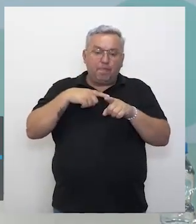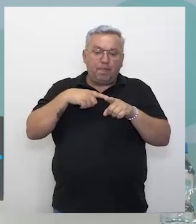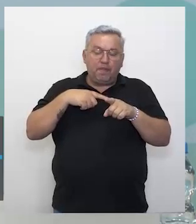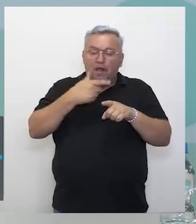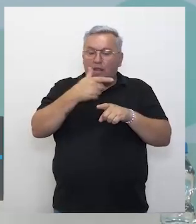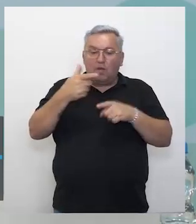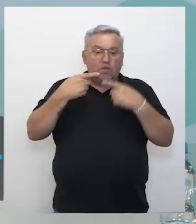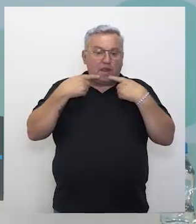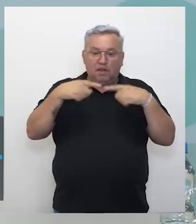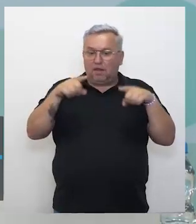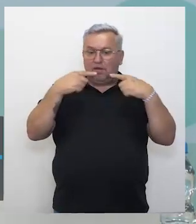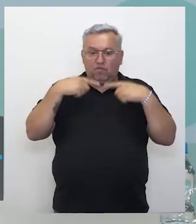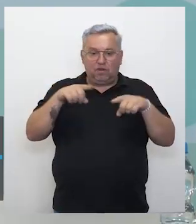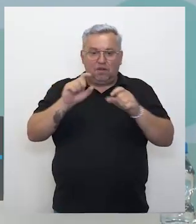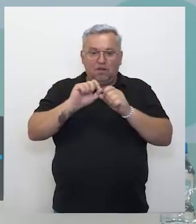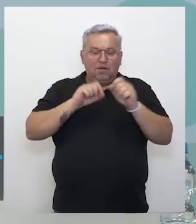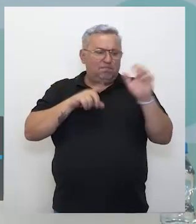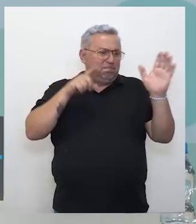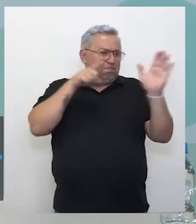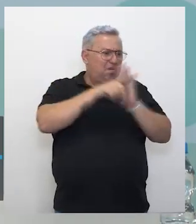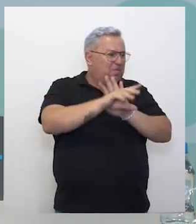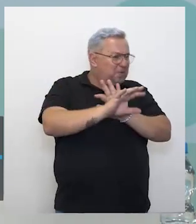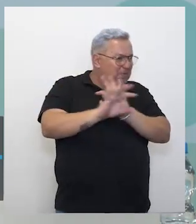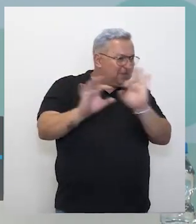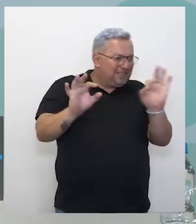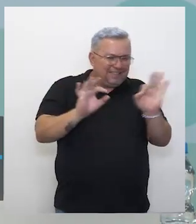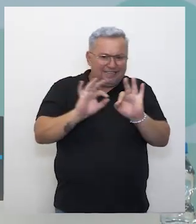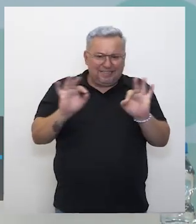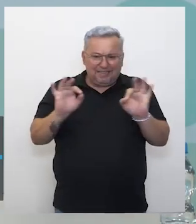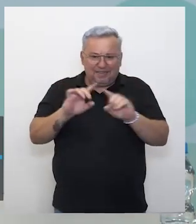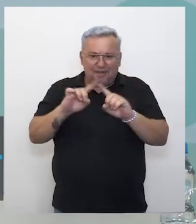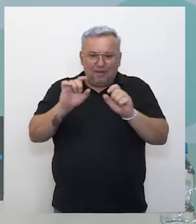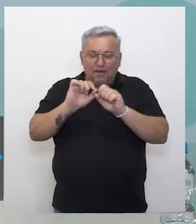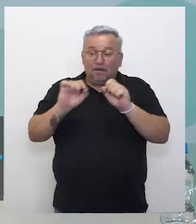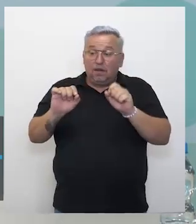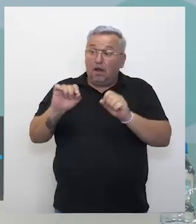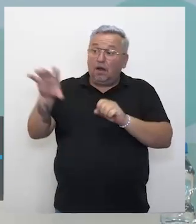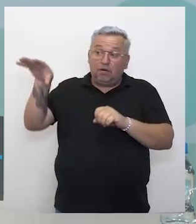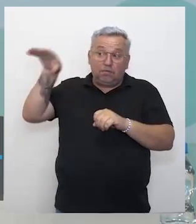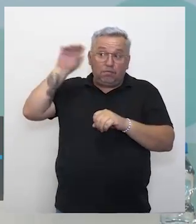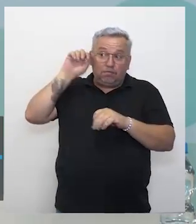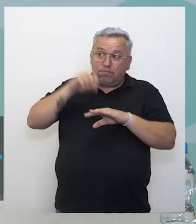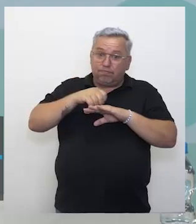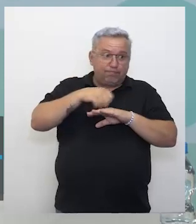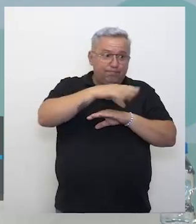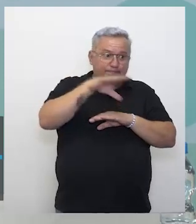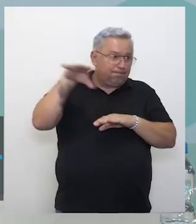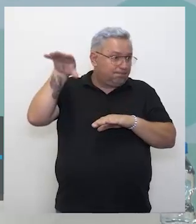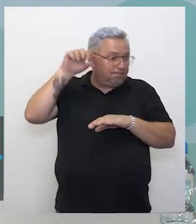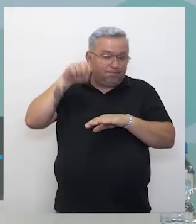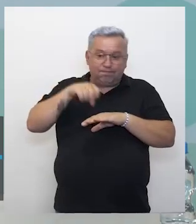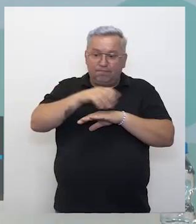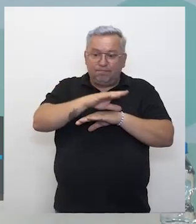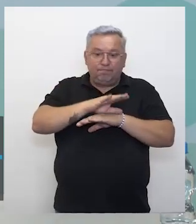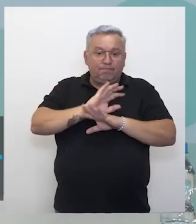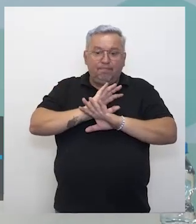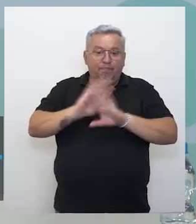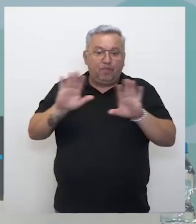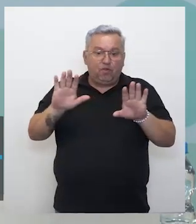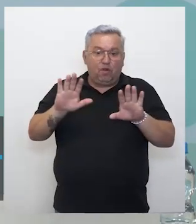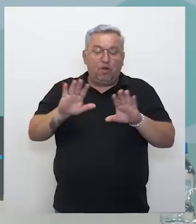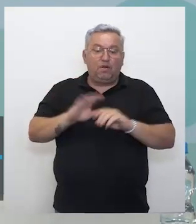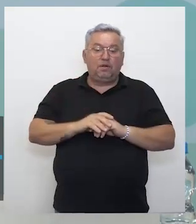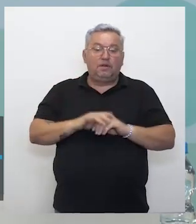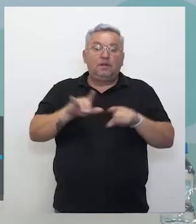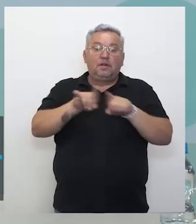porque justamente a gente não faz um questionamento sobre isso, a gente acaba reproduzindo aquilo que a gente ouve ou reproduzindo aquilo que nos é